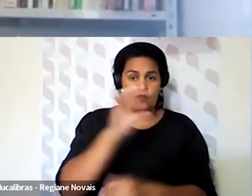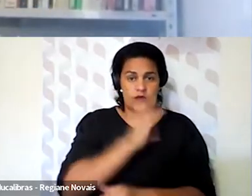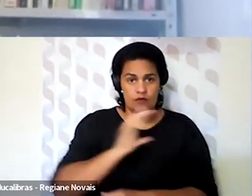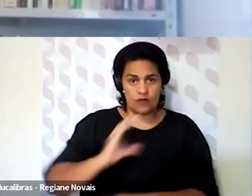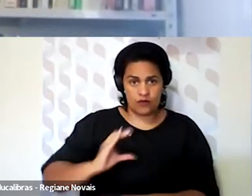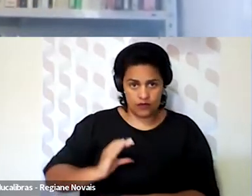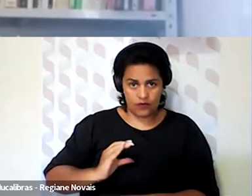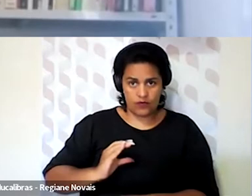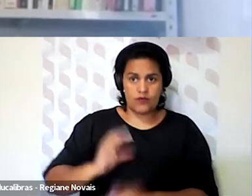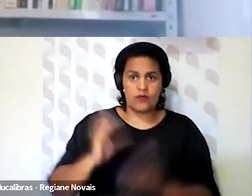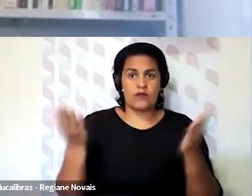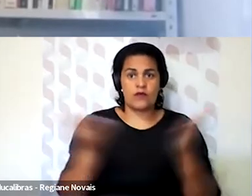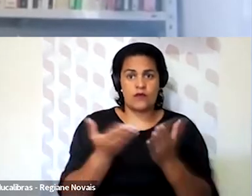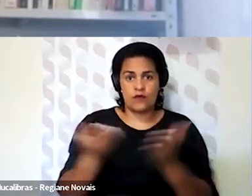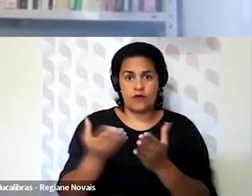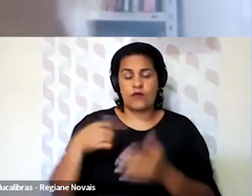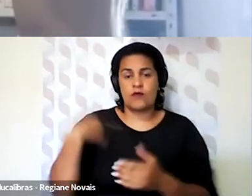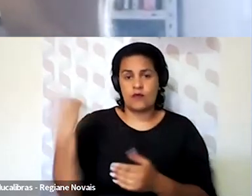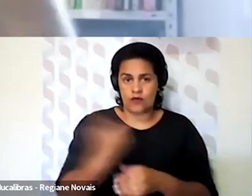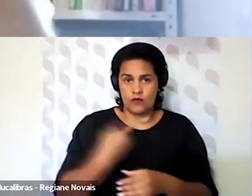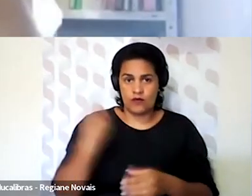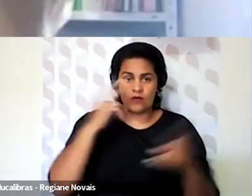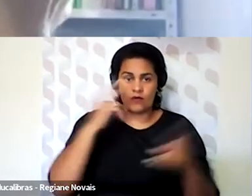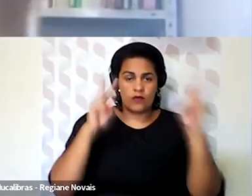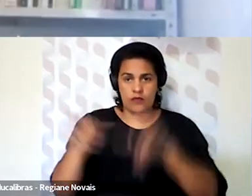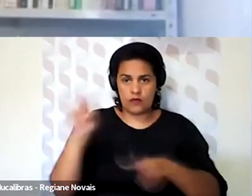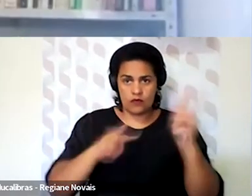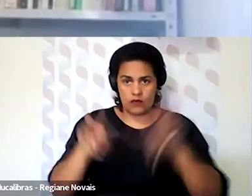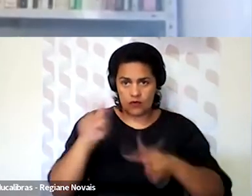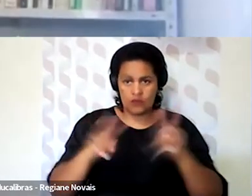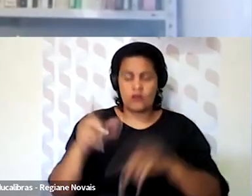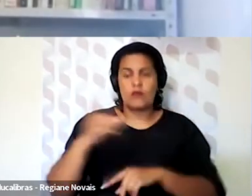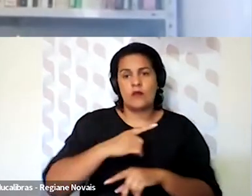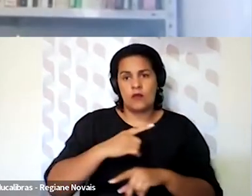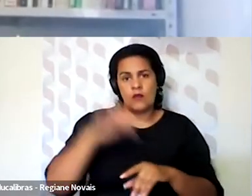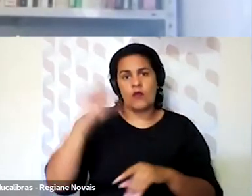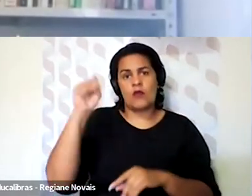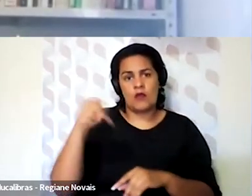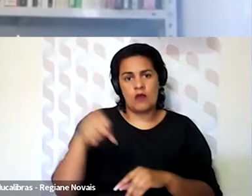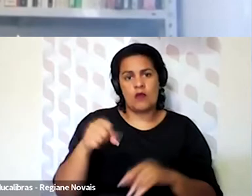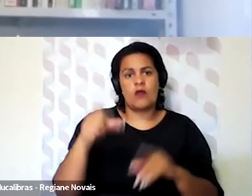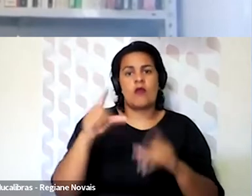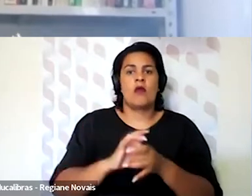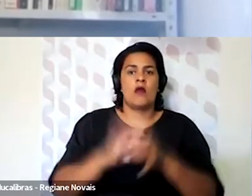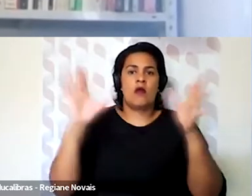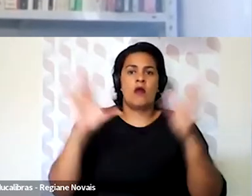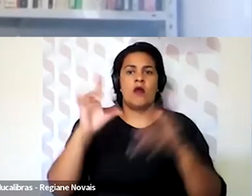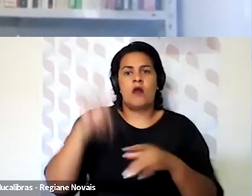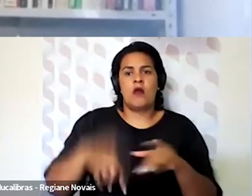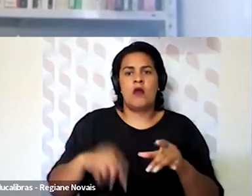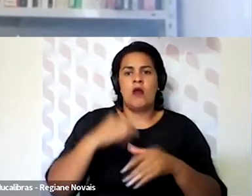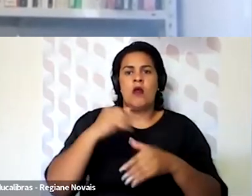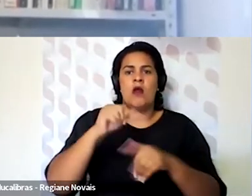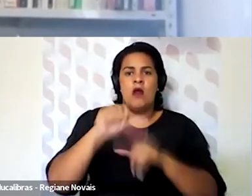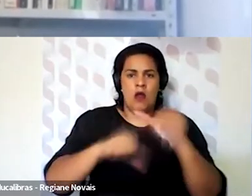diferentes democracias, a gente nota e é incontestável de que a democracia é uma experiência que muda no tempo e no espaço.